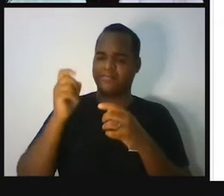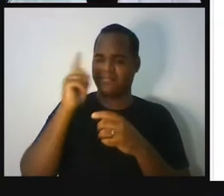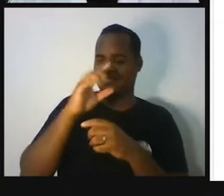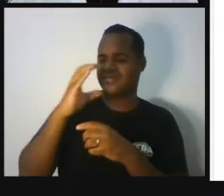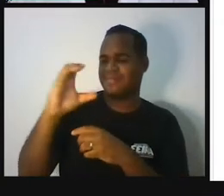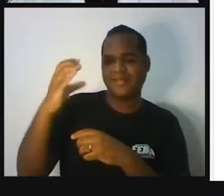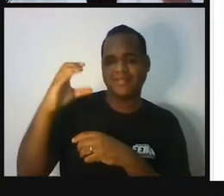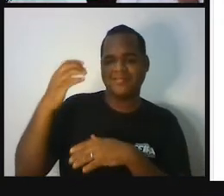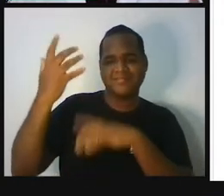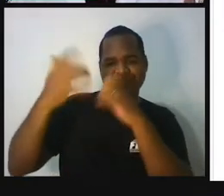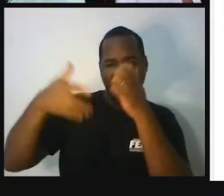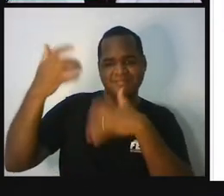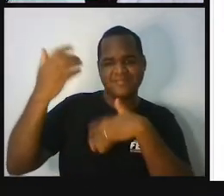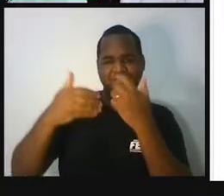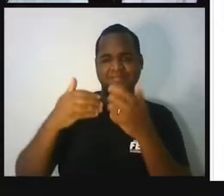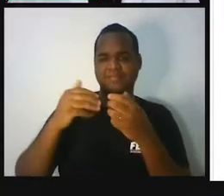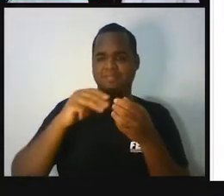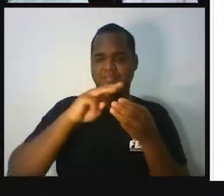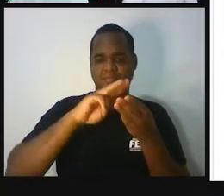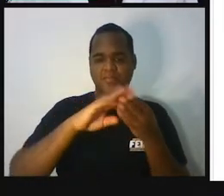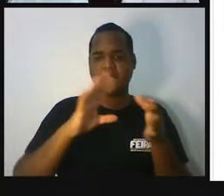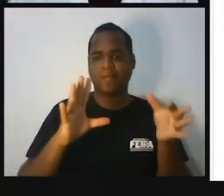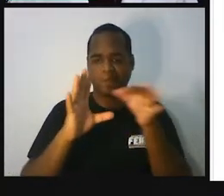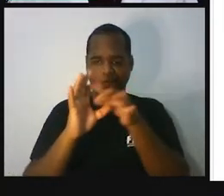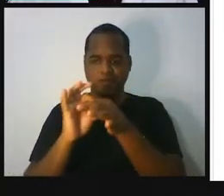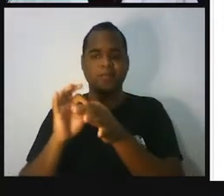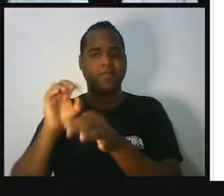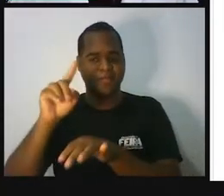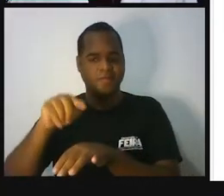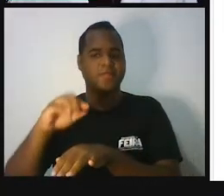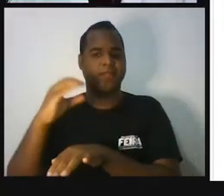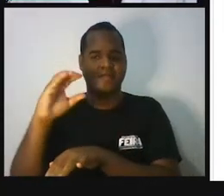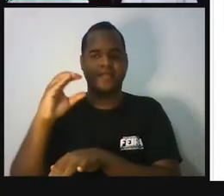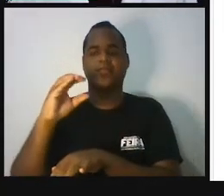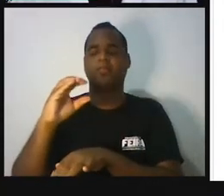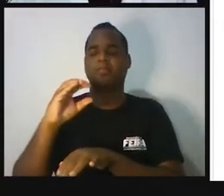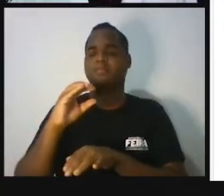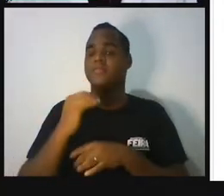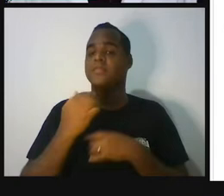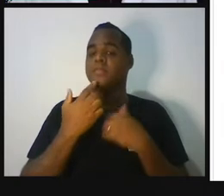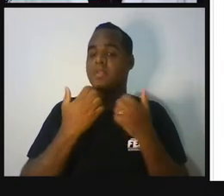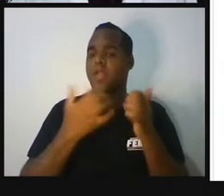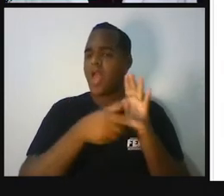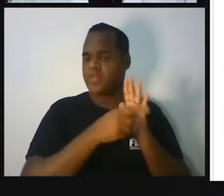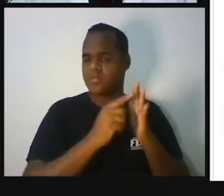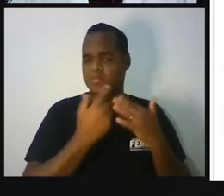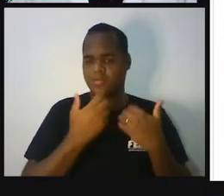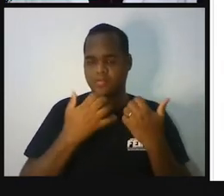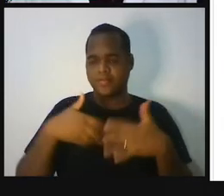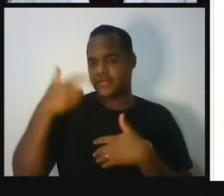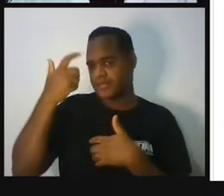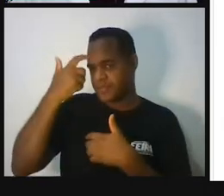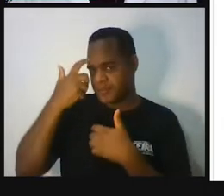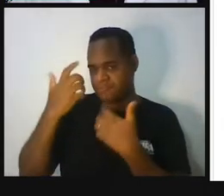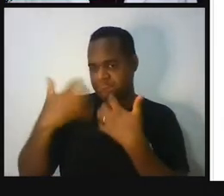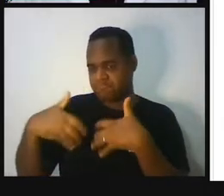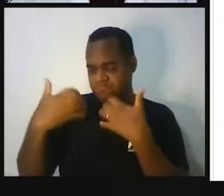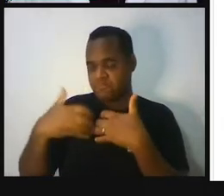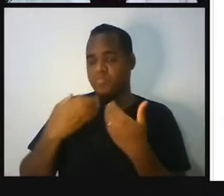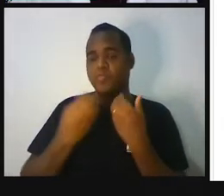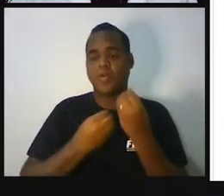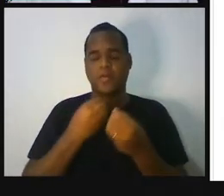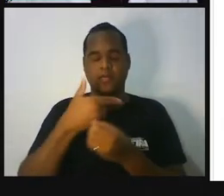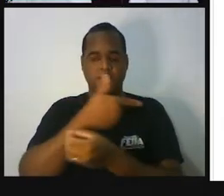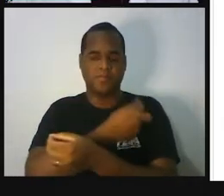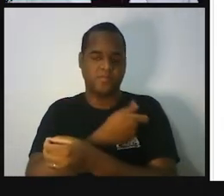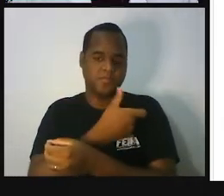aula de ciências Pois é mas a matemática tá em todo lugar certo Antes de a gente pensar nessas bem Nações de